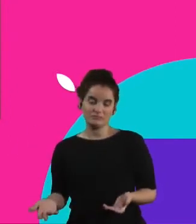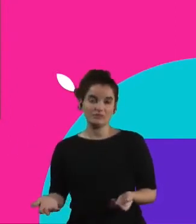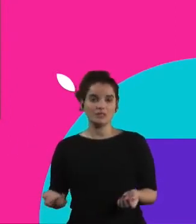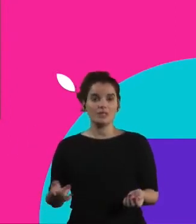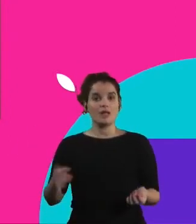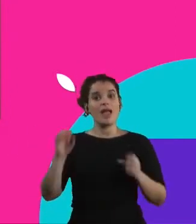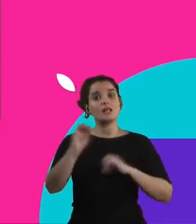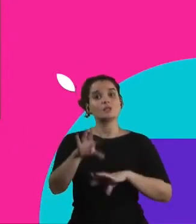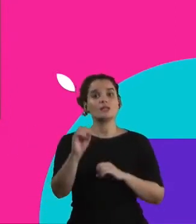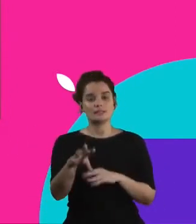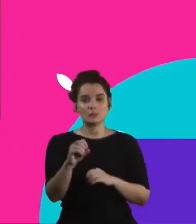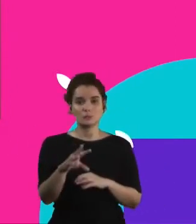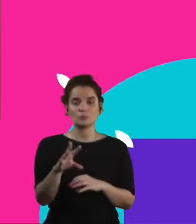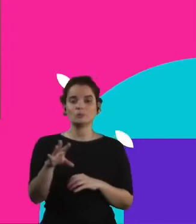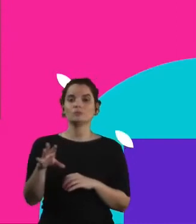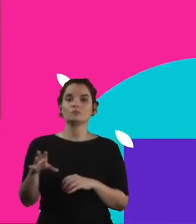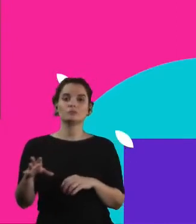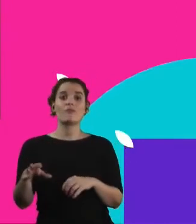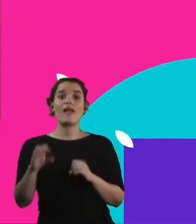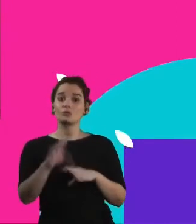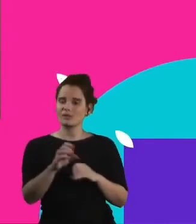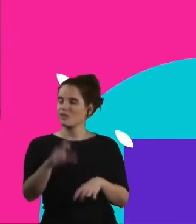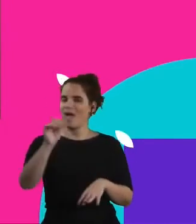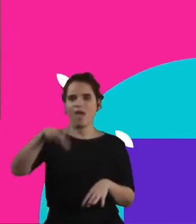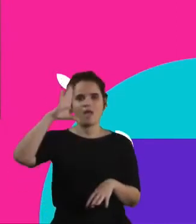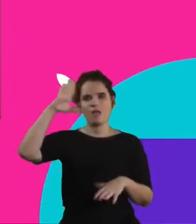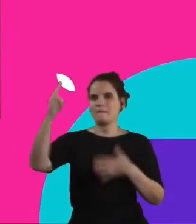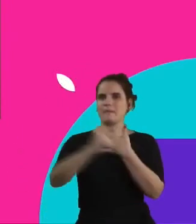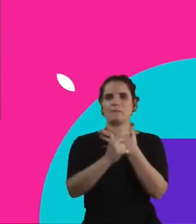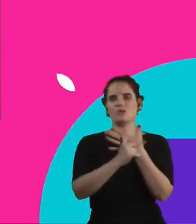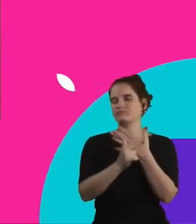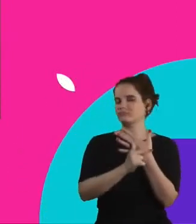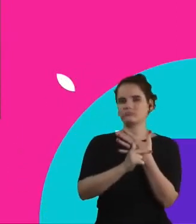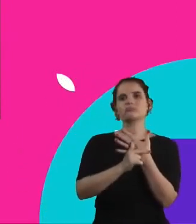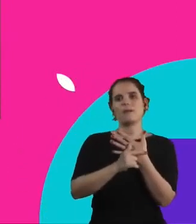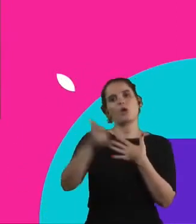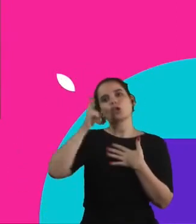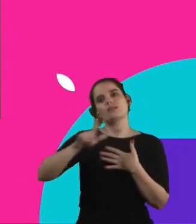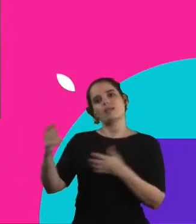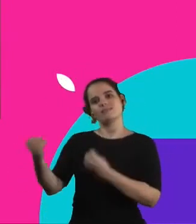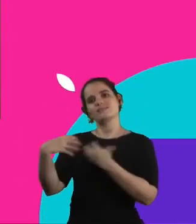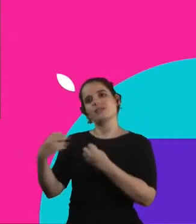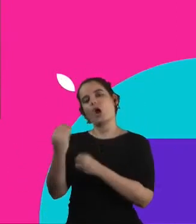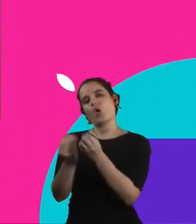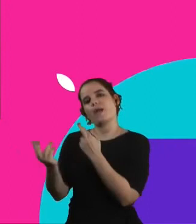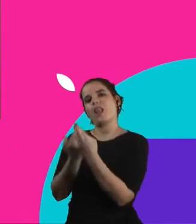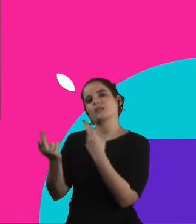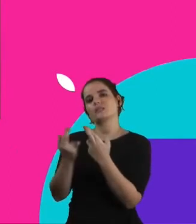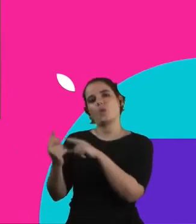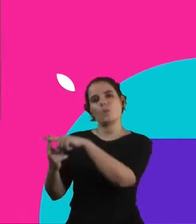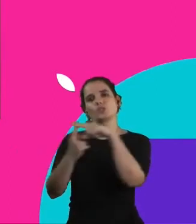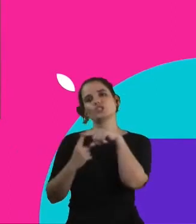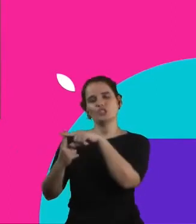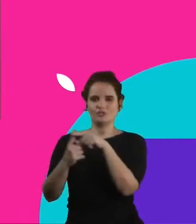a educação, né? A educação é a peça-chave para a gente ter uma boa relação aí com o dinheiro, né? De que forma essa